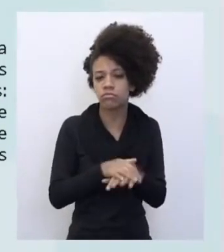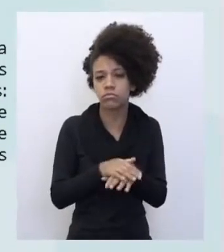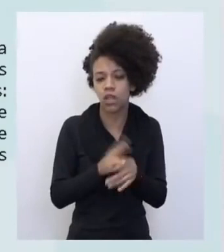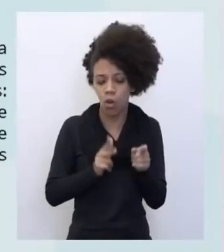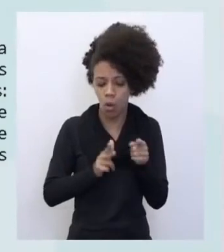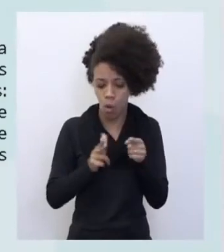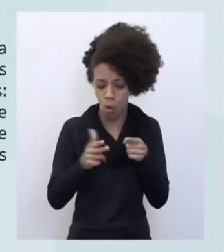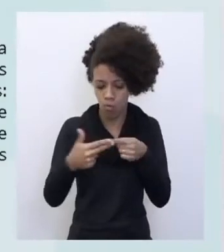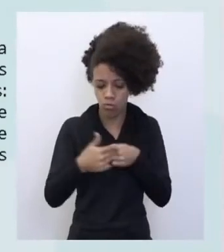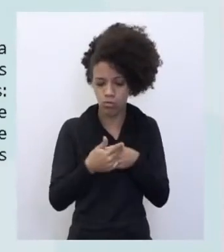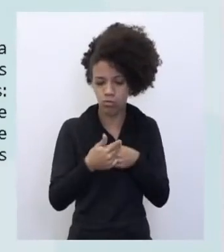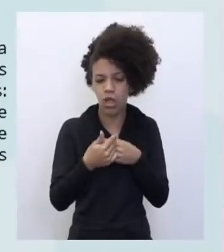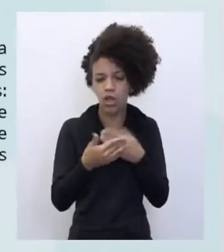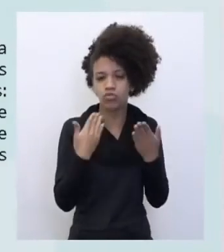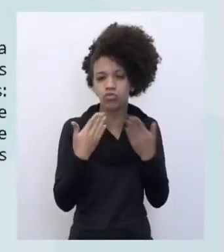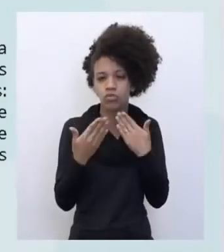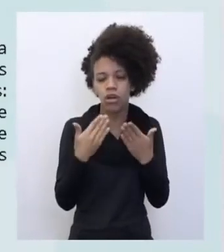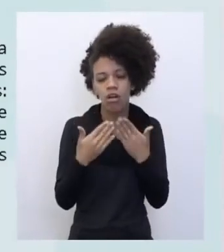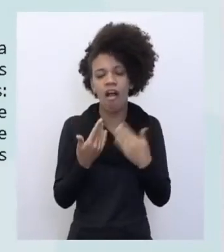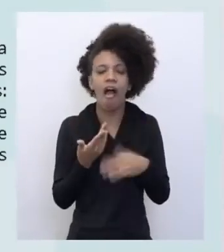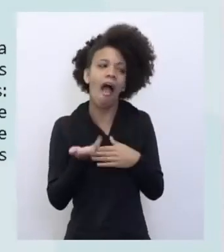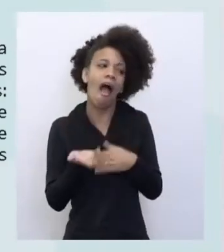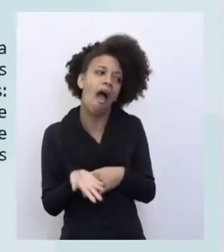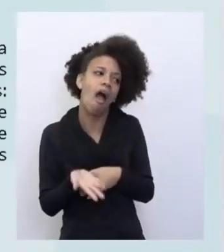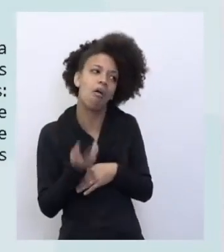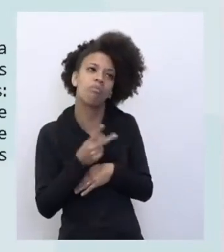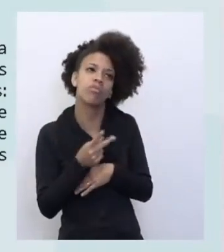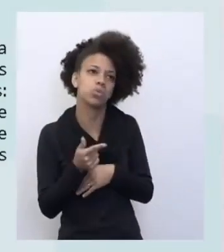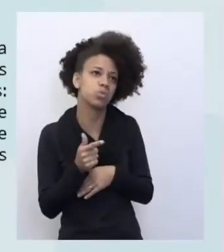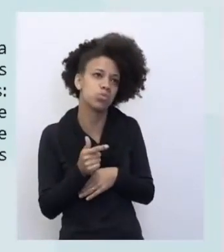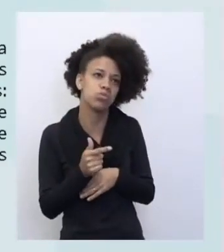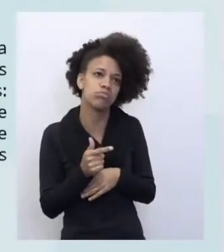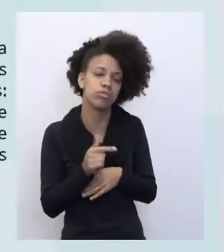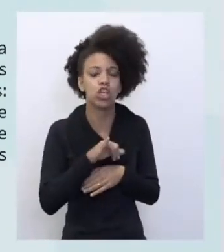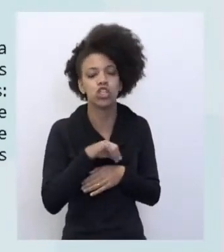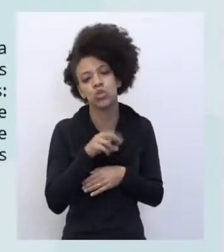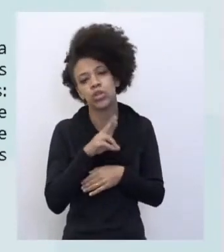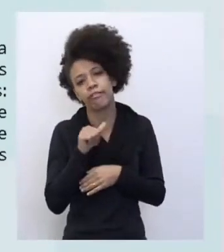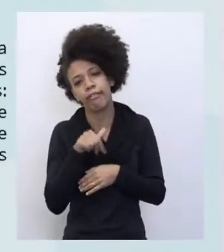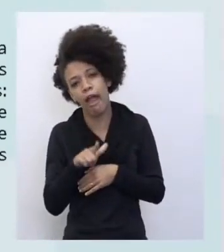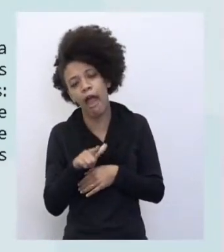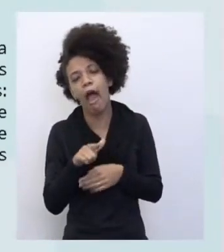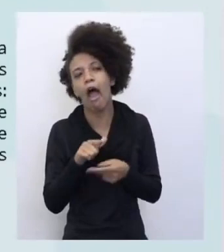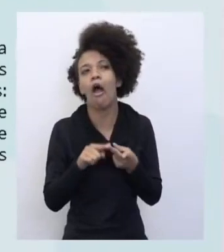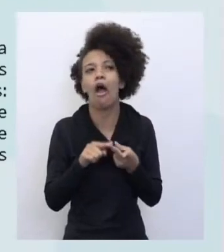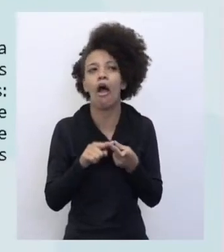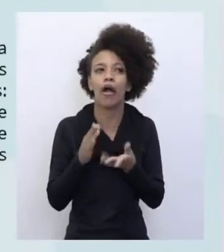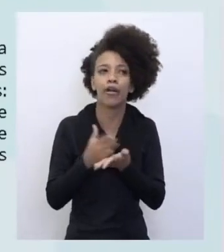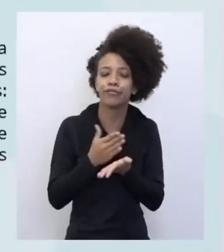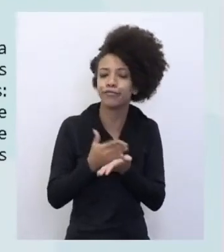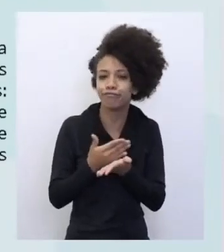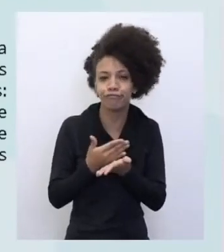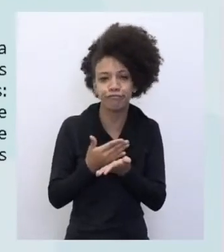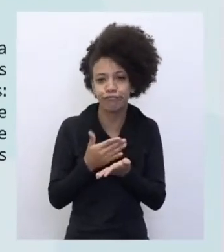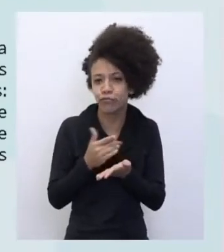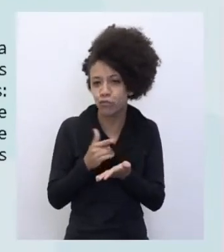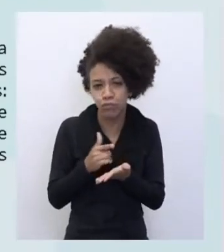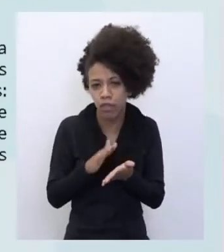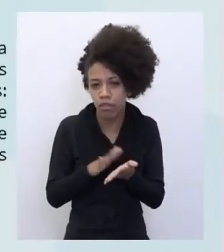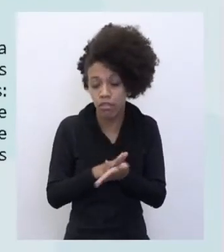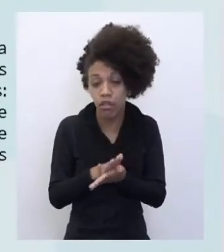diálogos. Ah, professora, não tenho jornal em casa, não tenho revista usada. Turma, desenha. Você pode